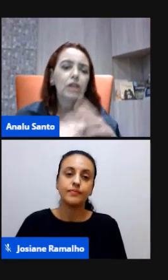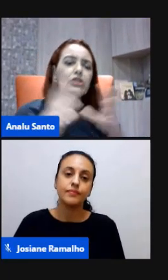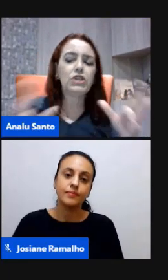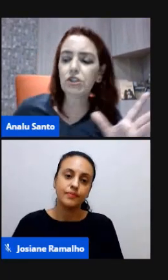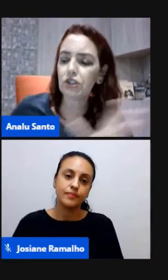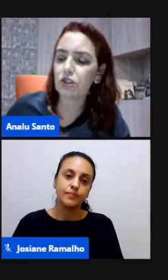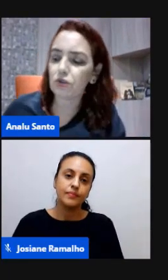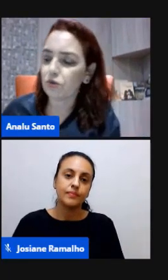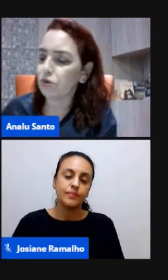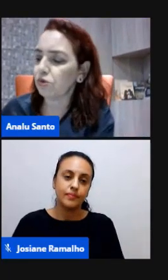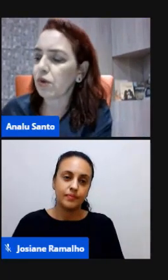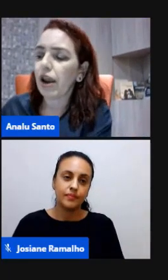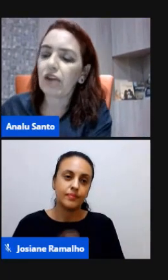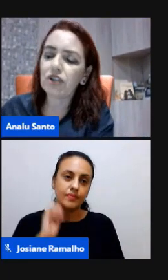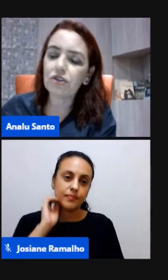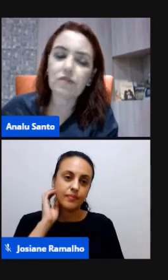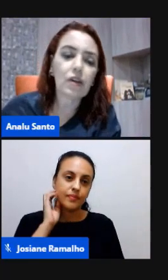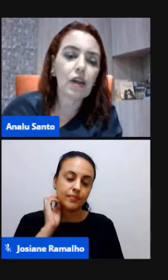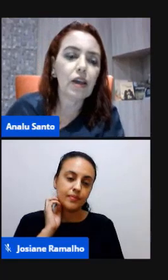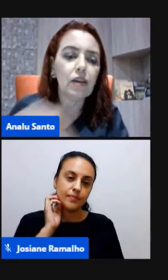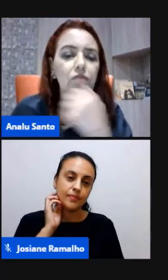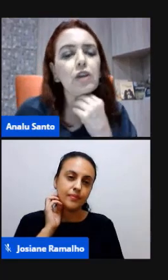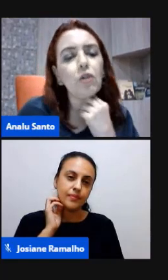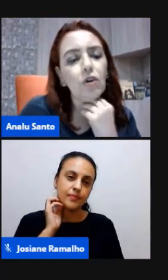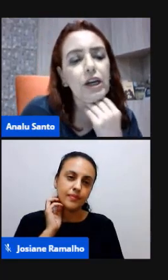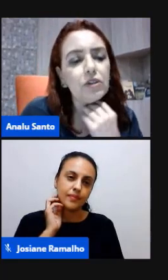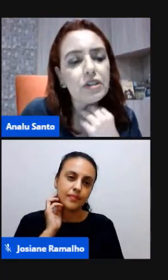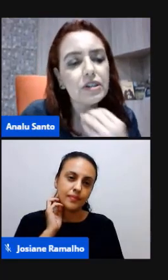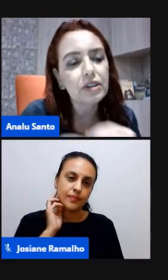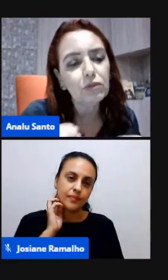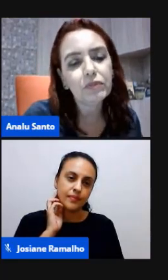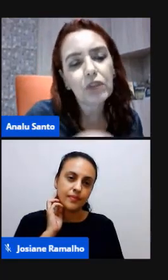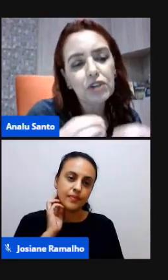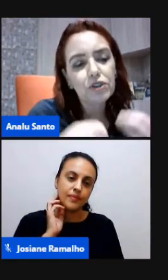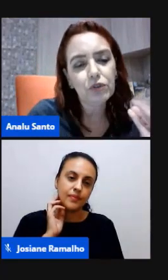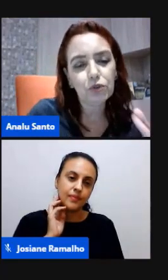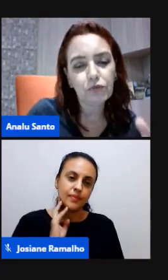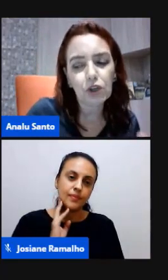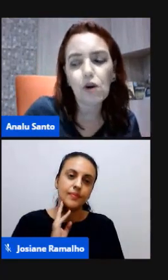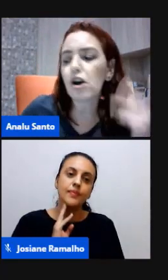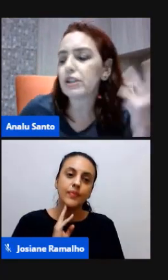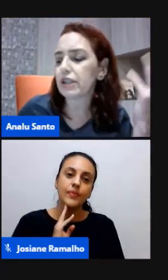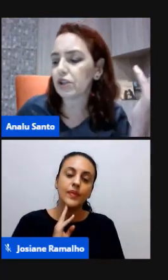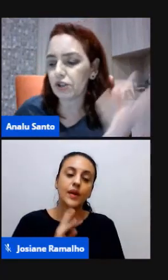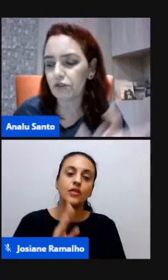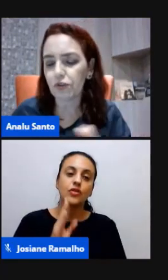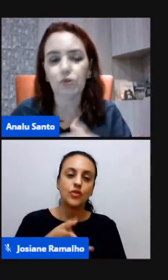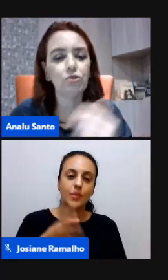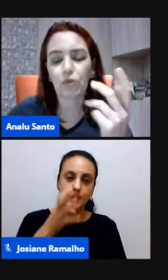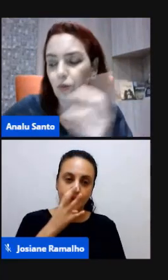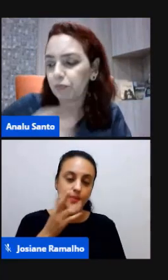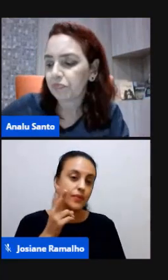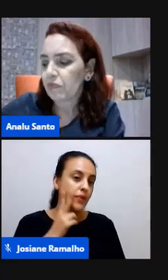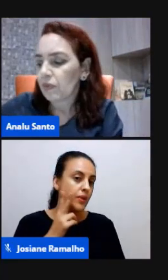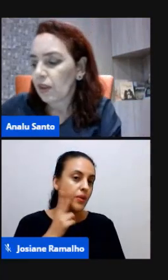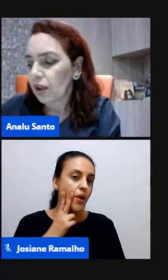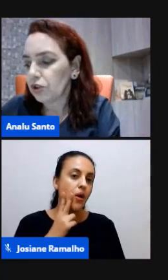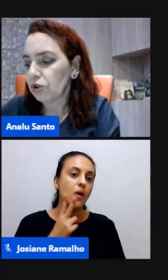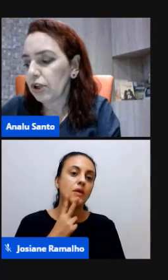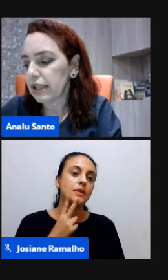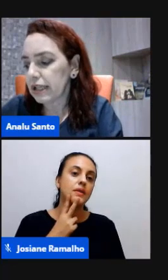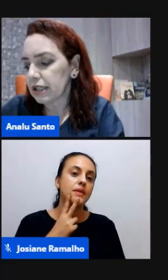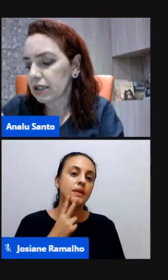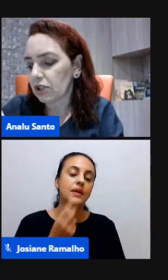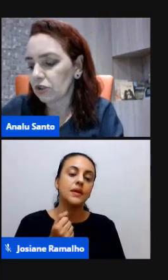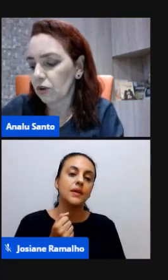Bom, diante disso tudo, a gente vem colocando assim, então, a gente viu do Vygotsky, a gente viu